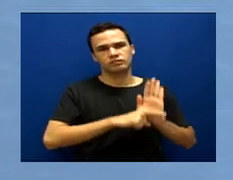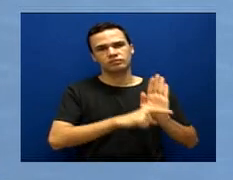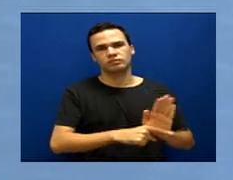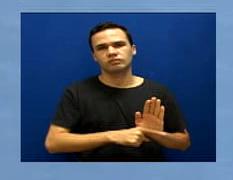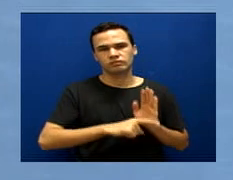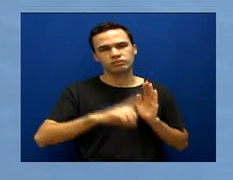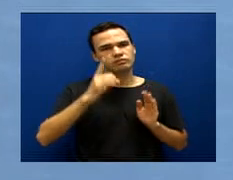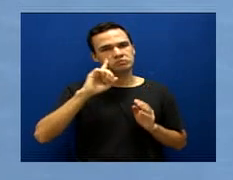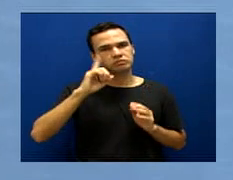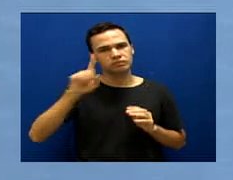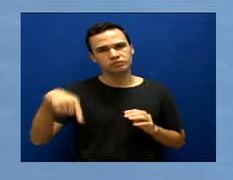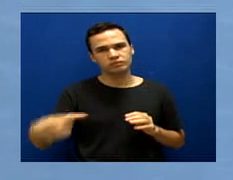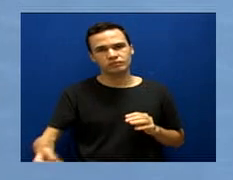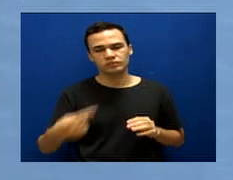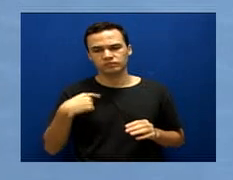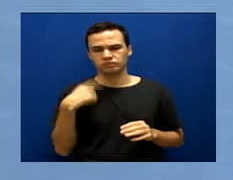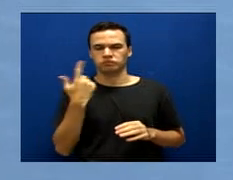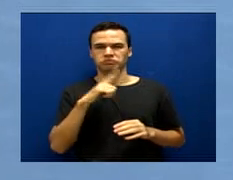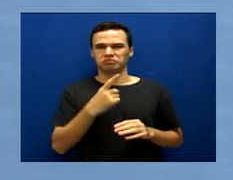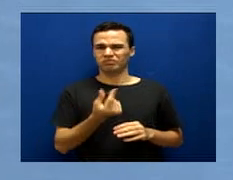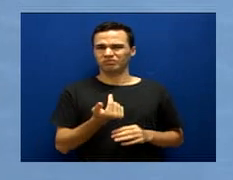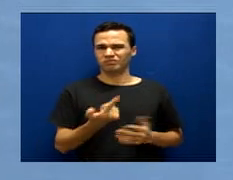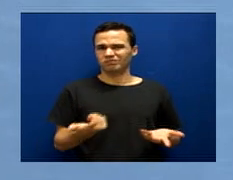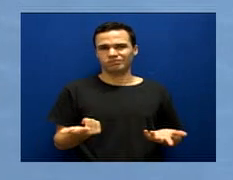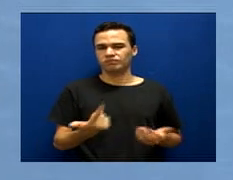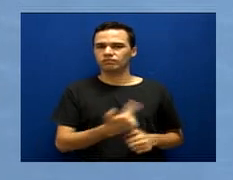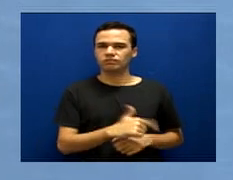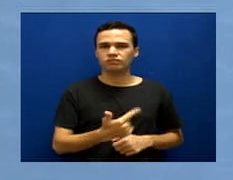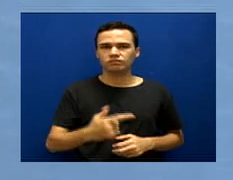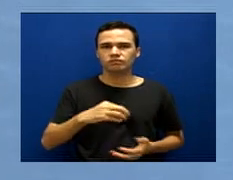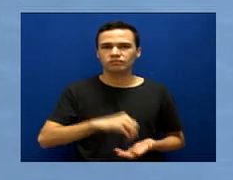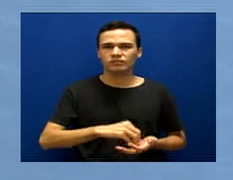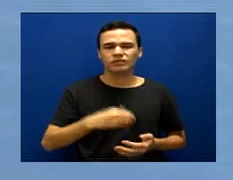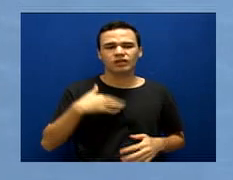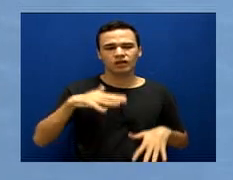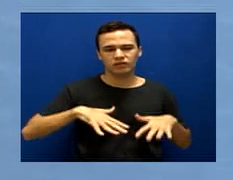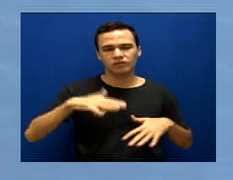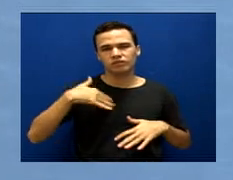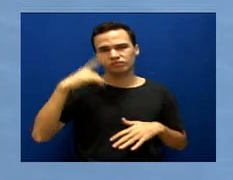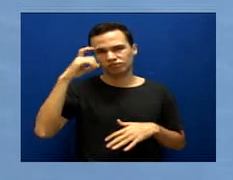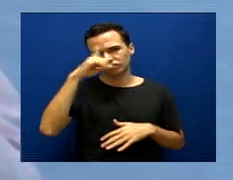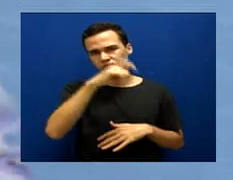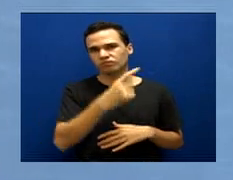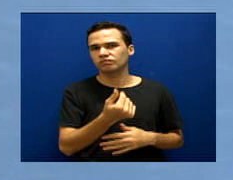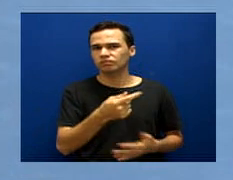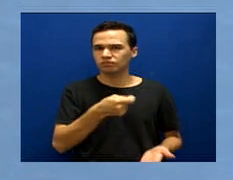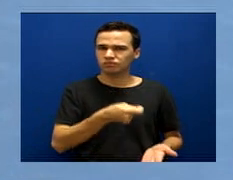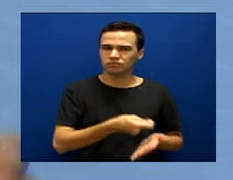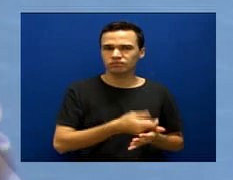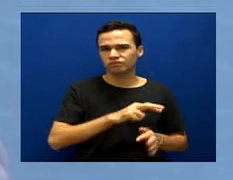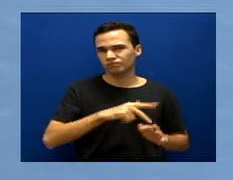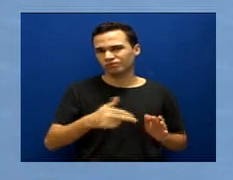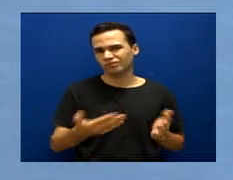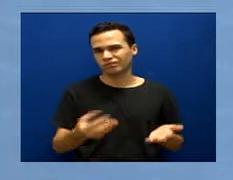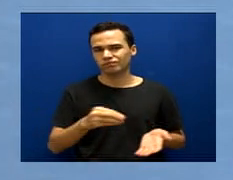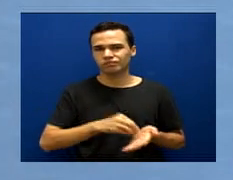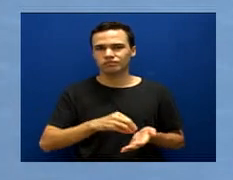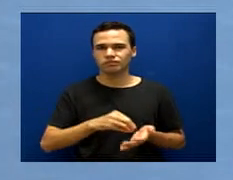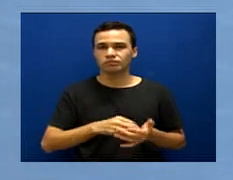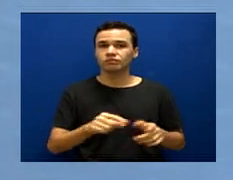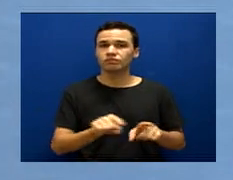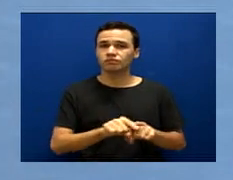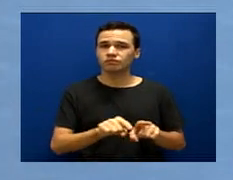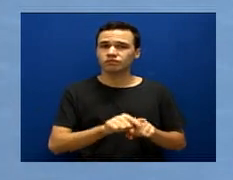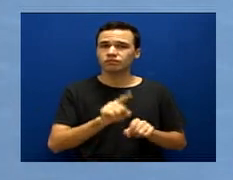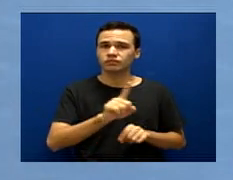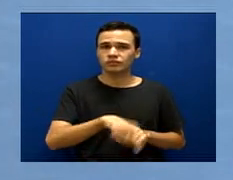cotidiano, sem a mínima estrutura, tá? Apoio psicológico, sobretudo financeiro, enfim, estrutural de modo geral, né? De repente,